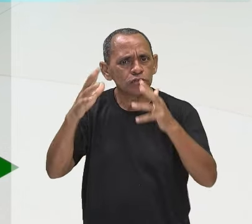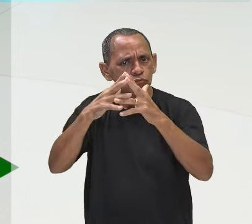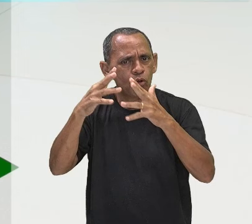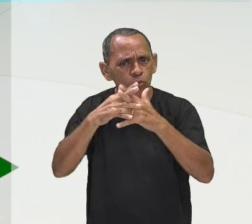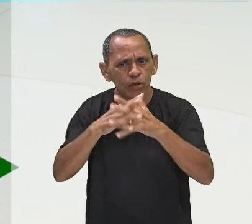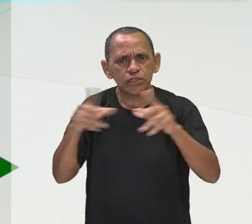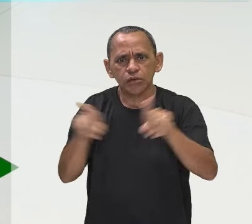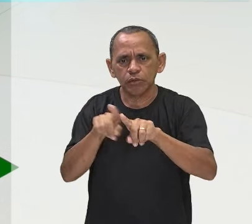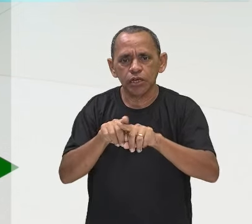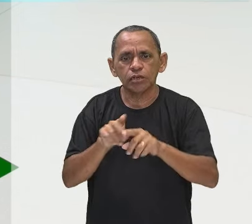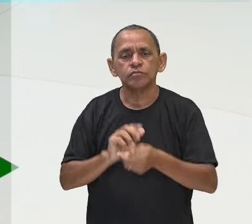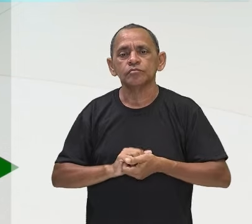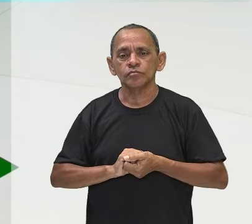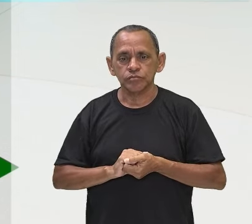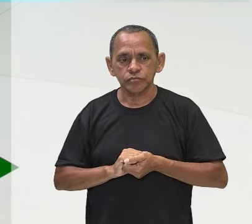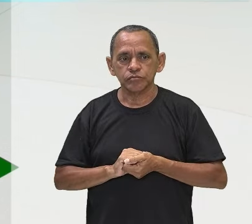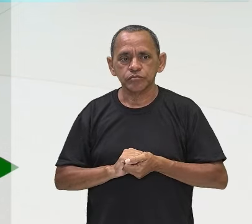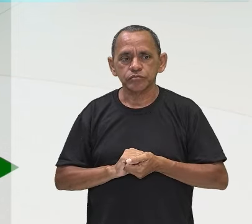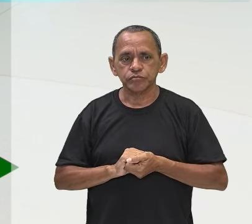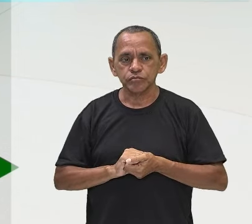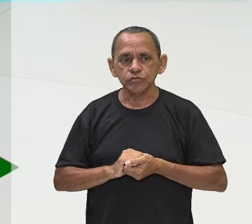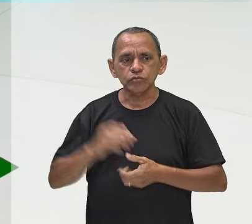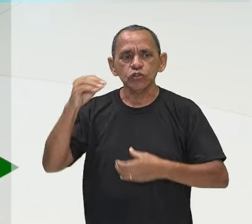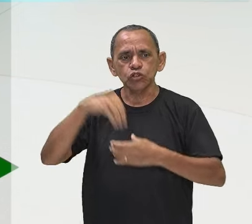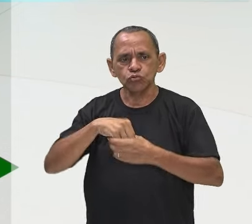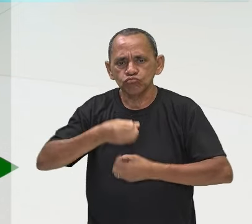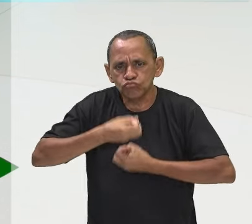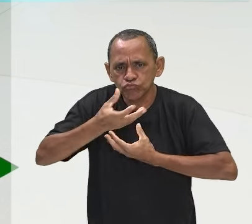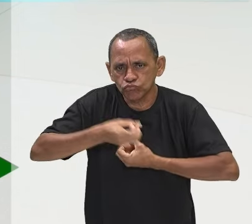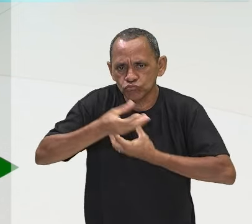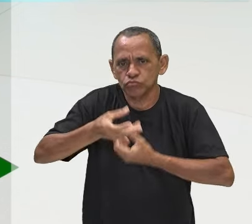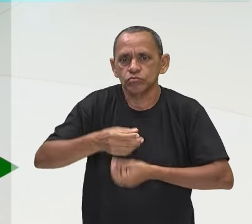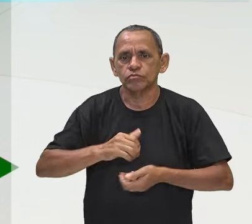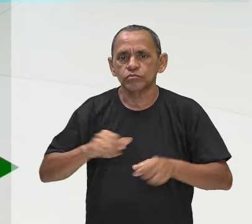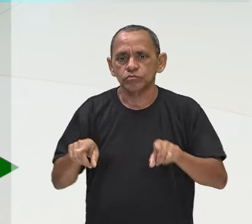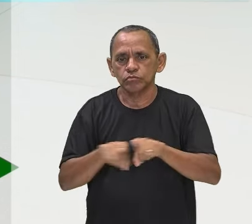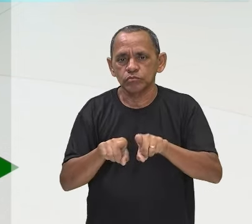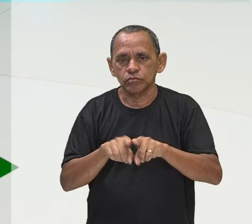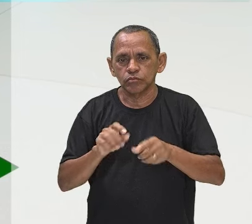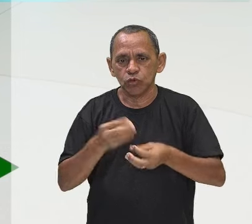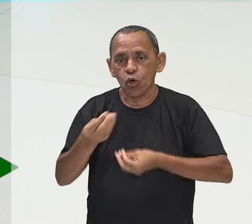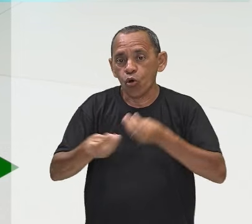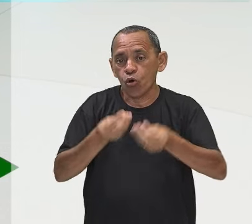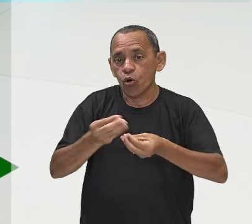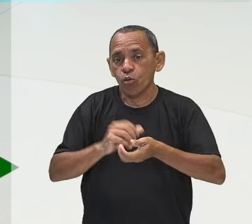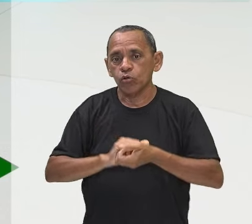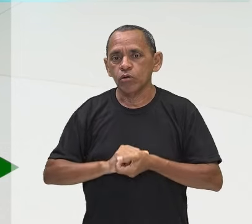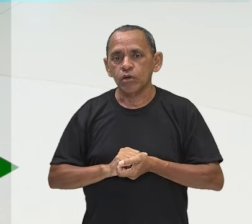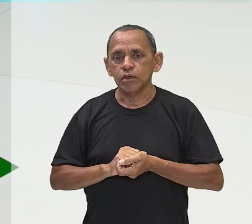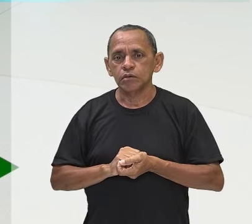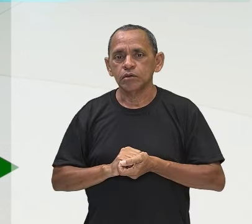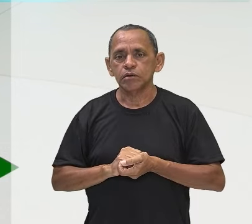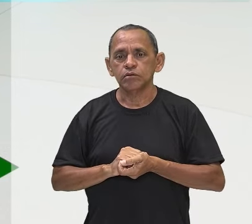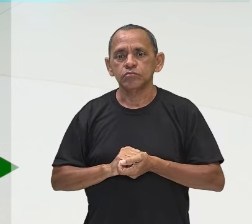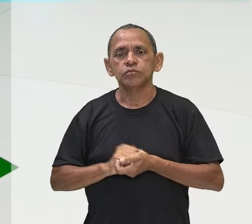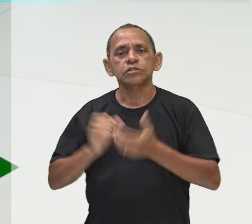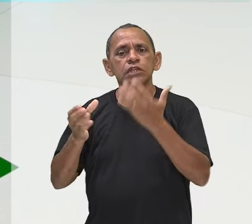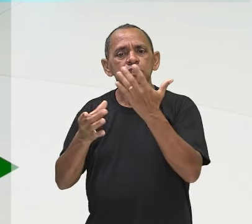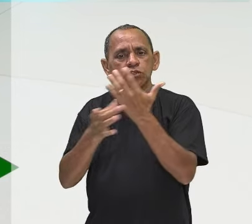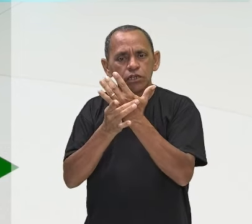naturalismo e depois o parnasianismo. Então, o parnasianismo vai surgir junto com o realismo e naturalismo, porque